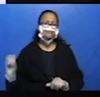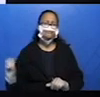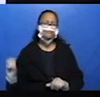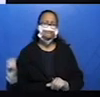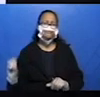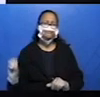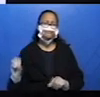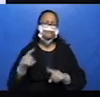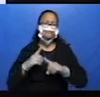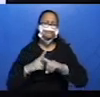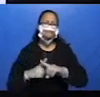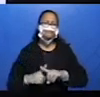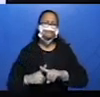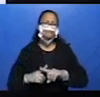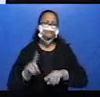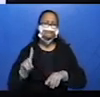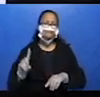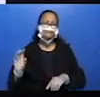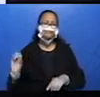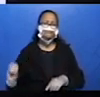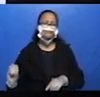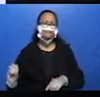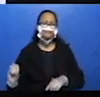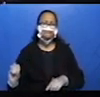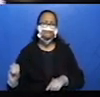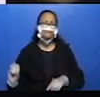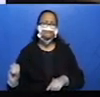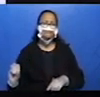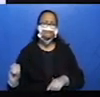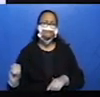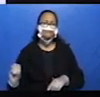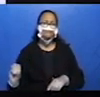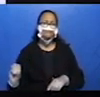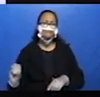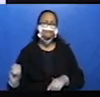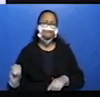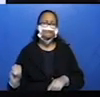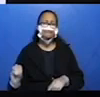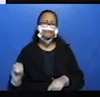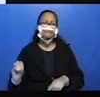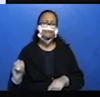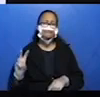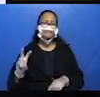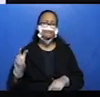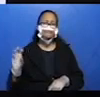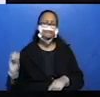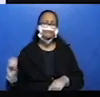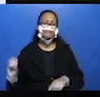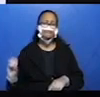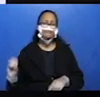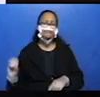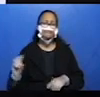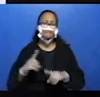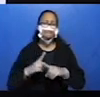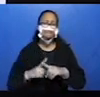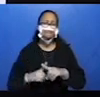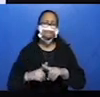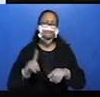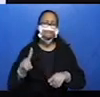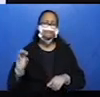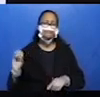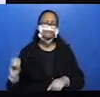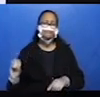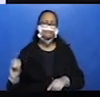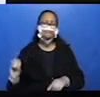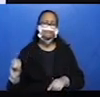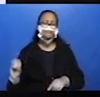Eu multipliquei por 10 uma vez. Eu tinha 50, eu multipliquei por 10